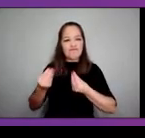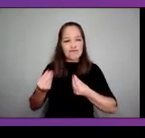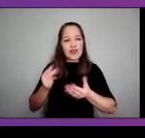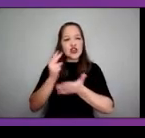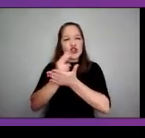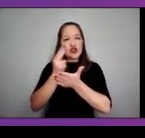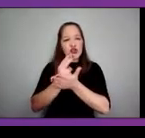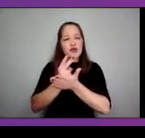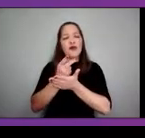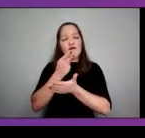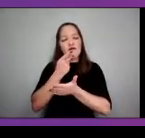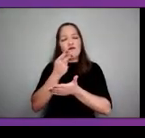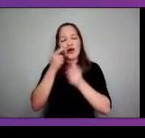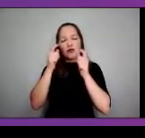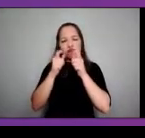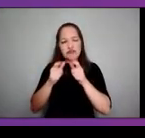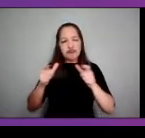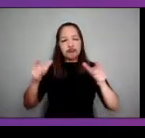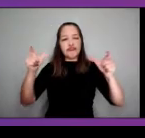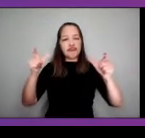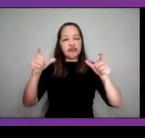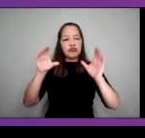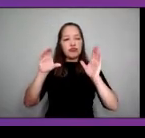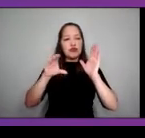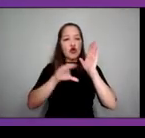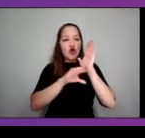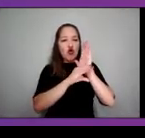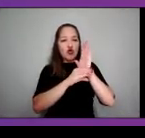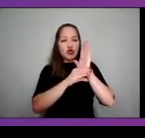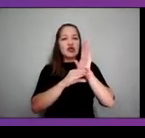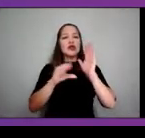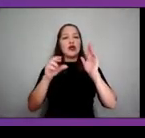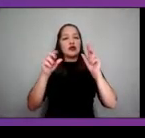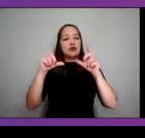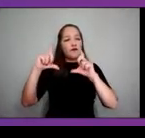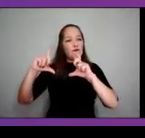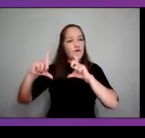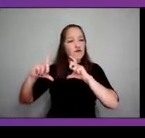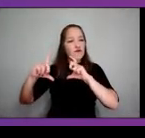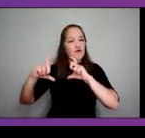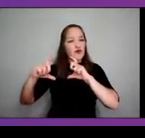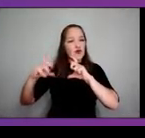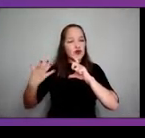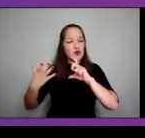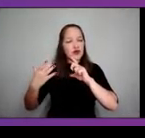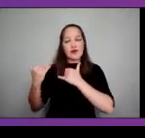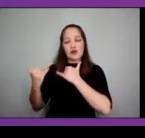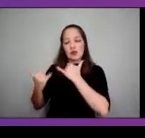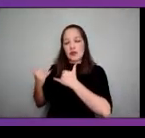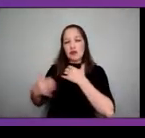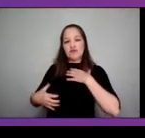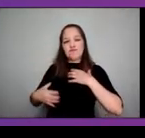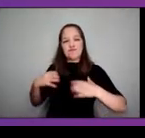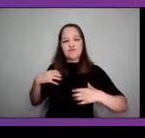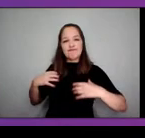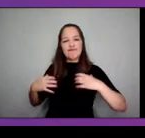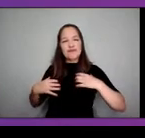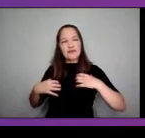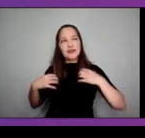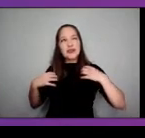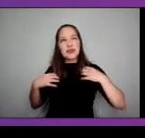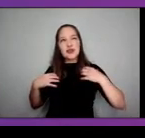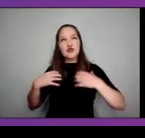é nesse percurso dessa ampliação do conceito de fotografia dessa dessa desse jogo do sensório para os outros sentidos